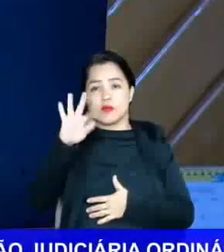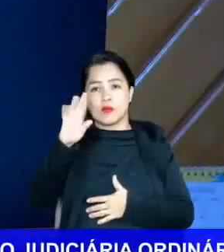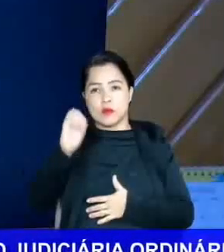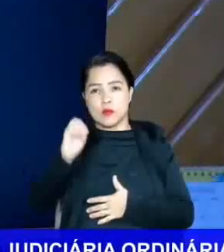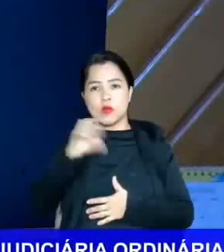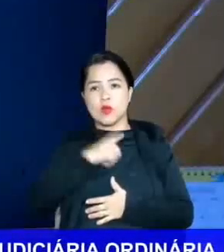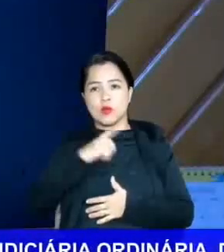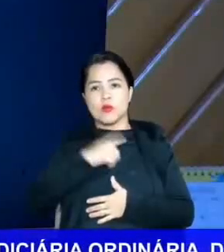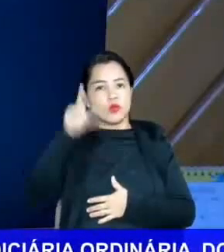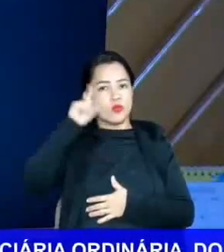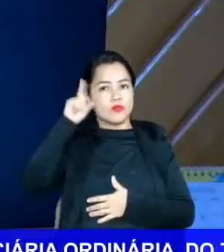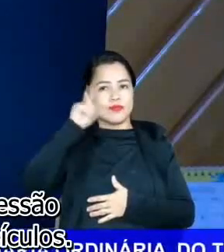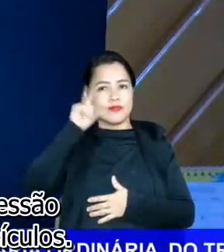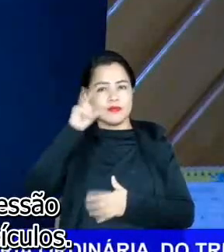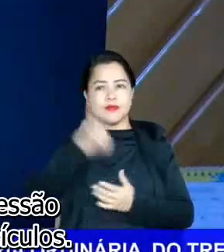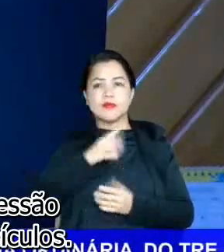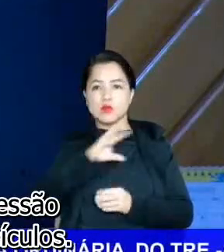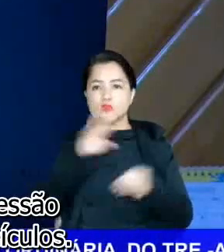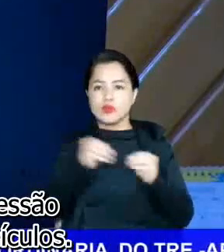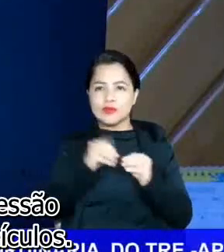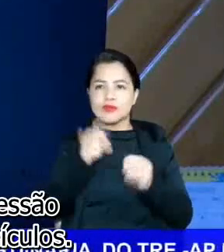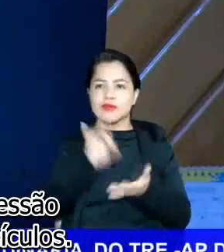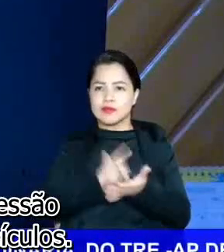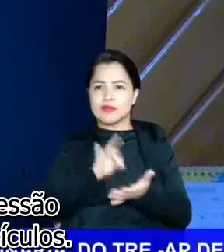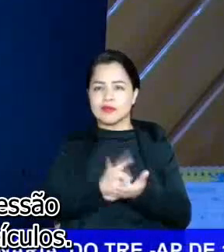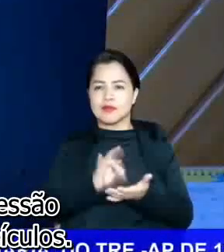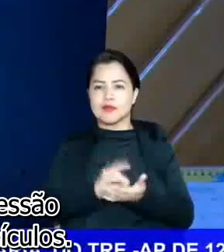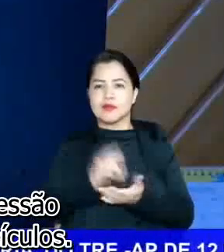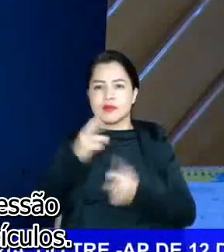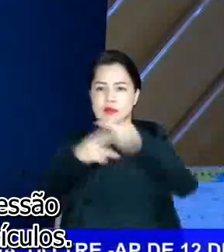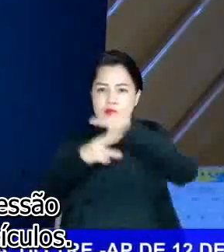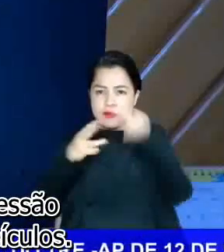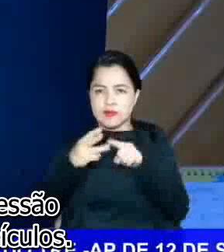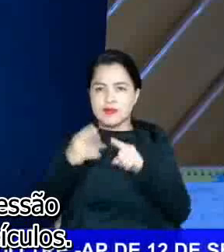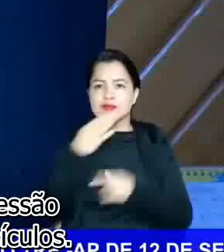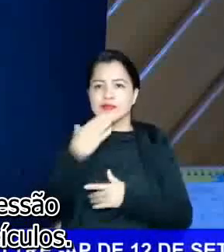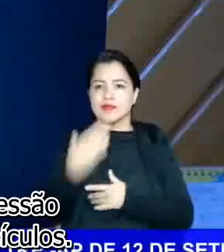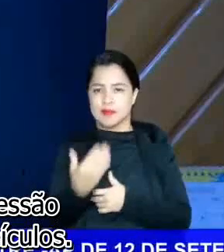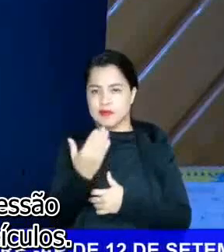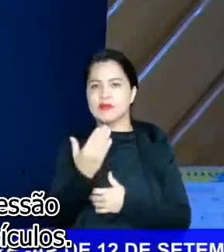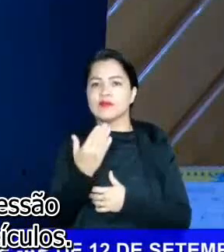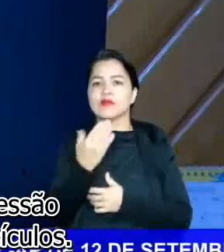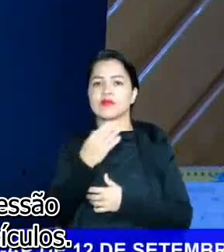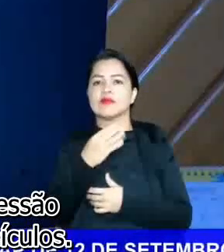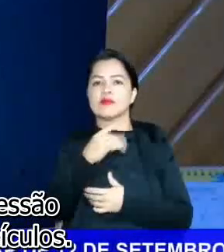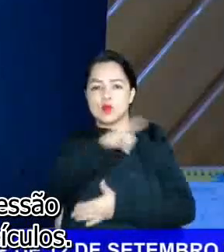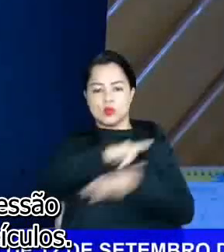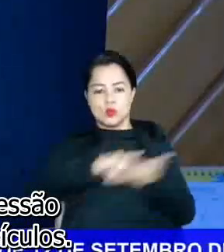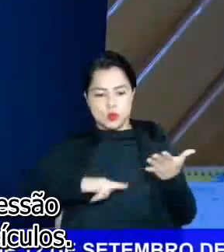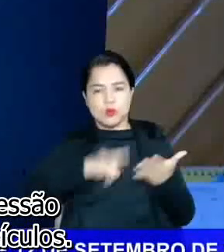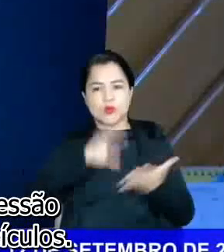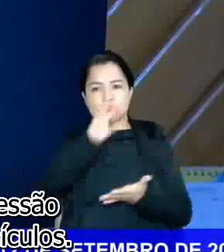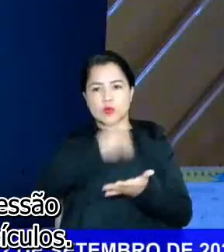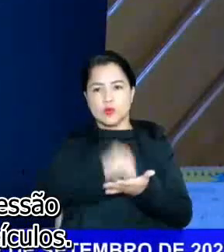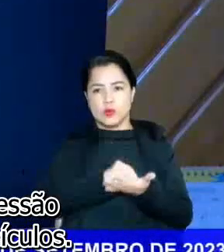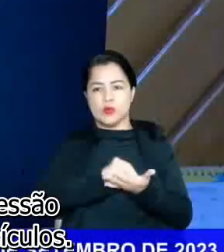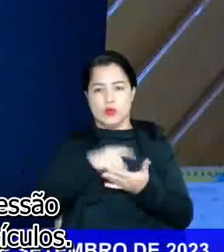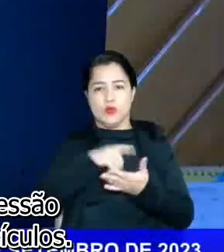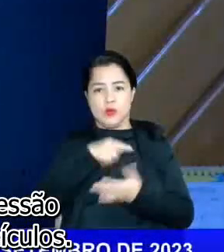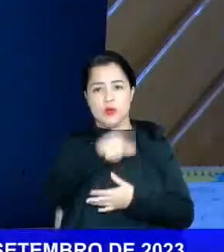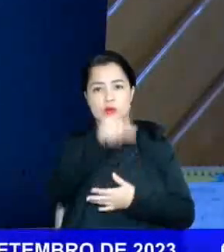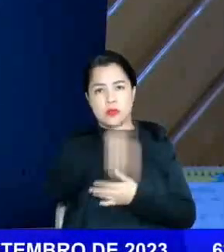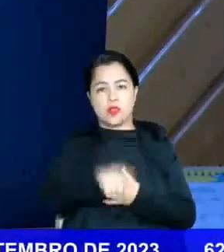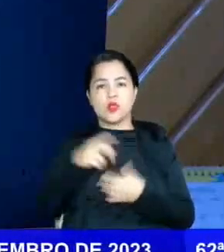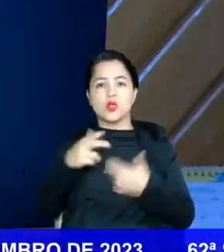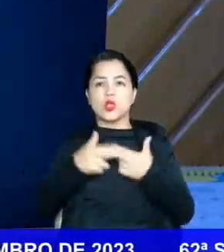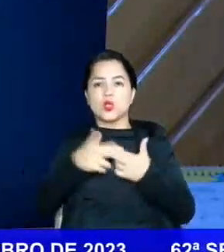dia. Houve a juntada realmente de 3 termos de cessão, dando conta que a prestadora utilizou